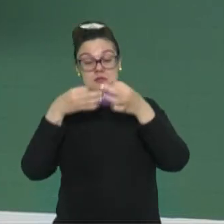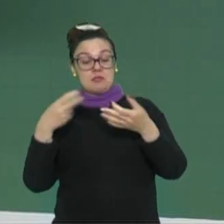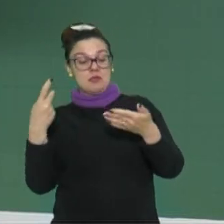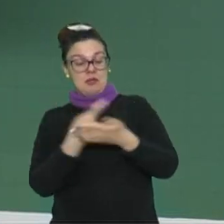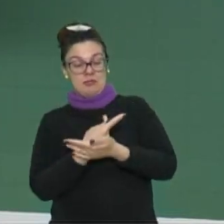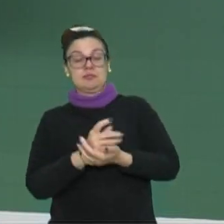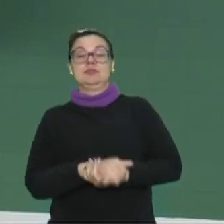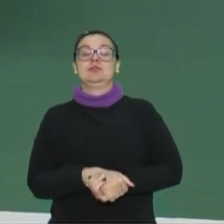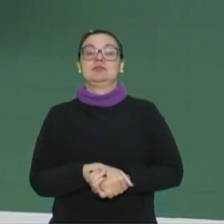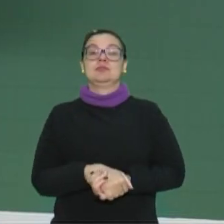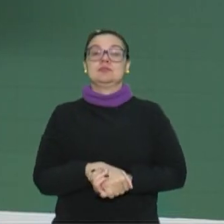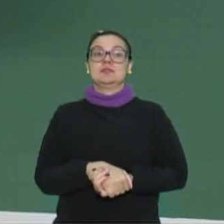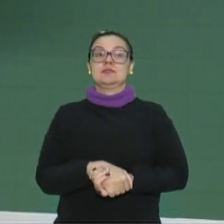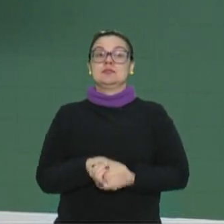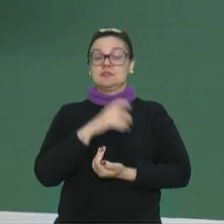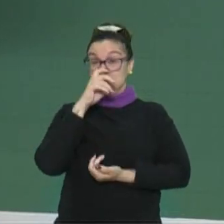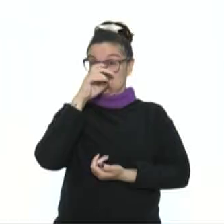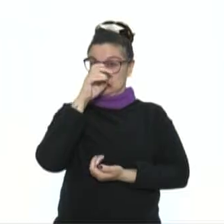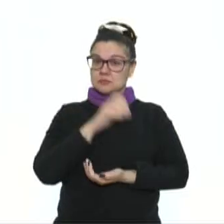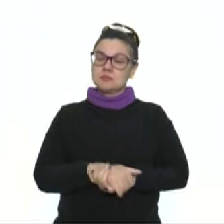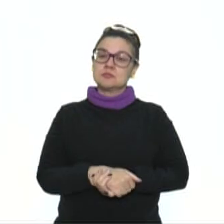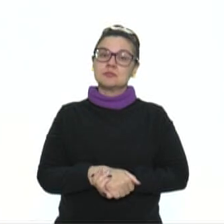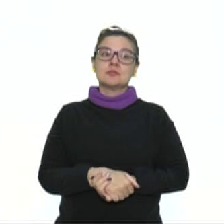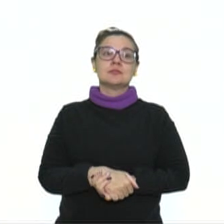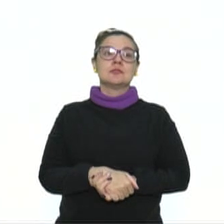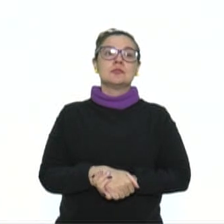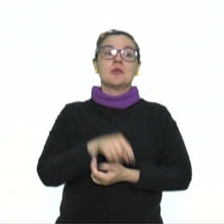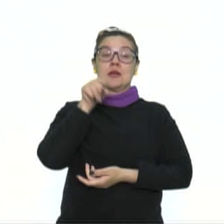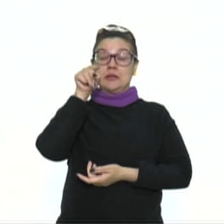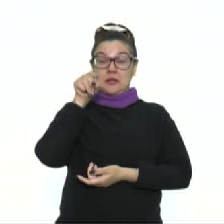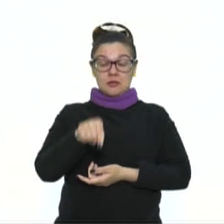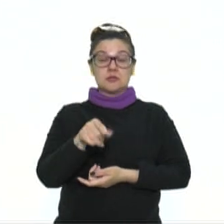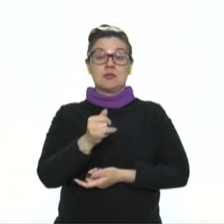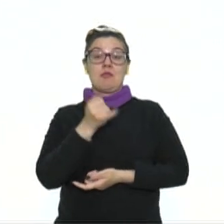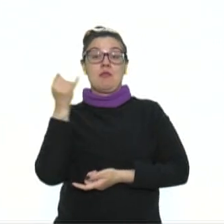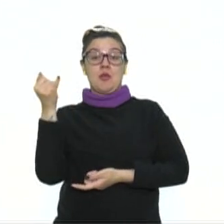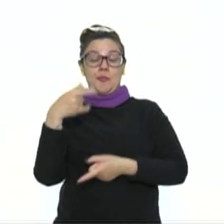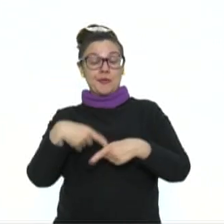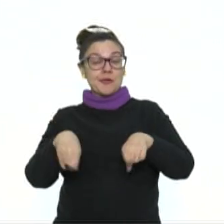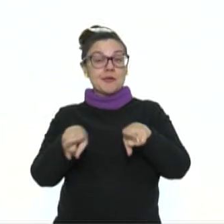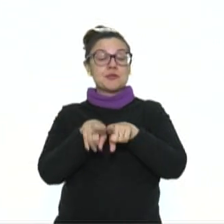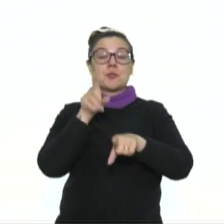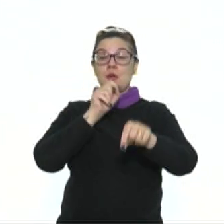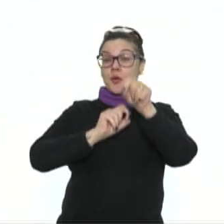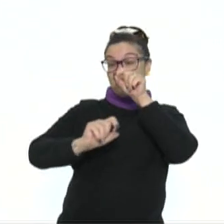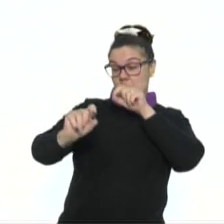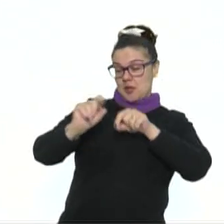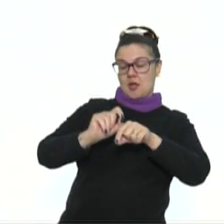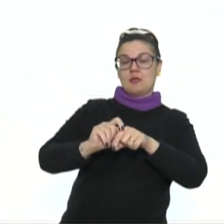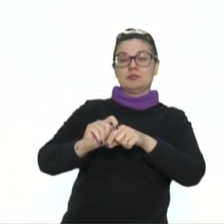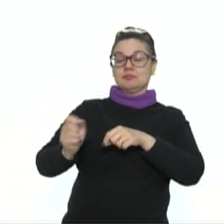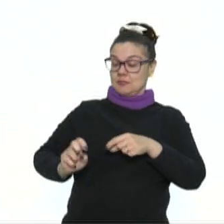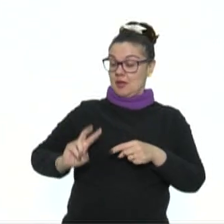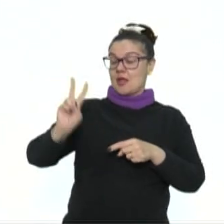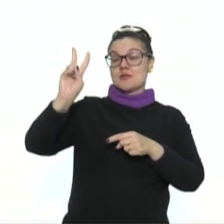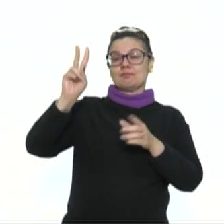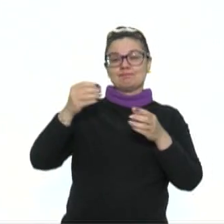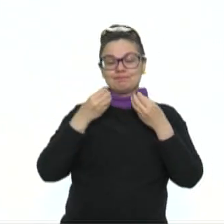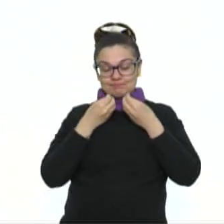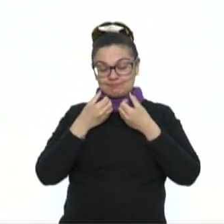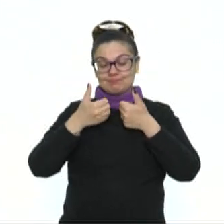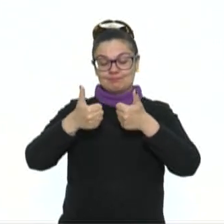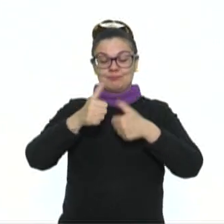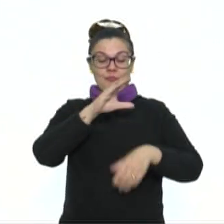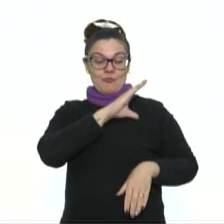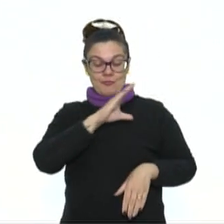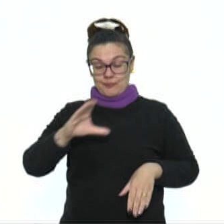arcar com isso. E uma coisa muito importante e evidente são as virtudes cristãs, cardeais